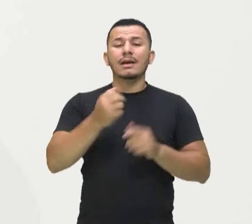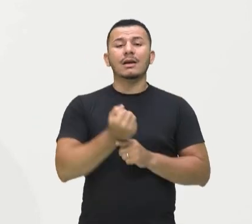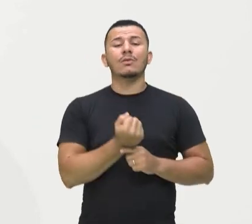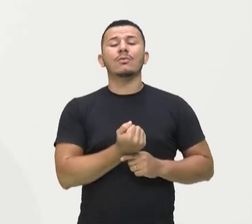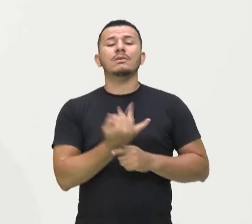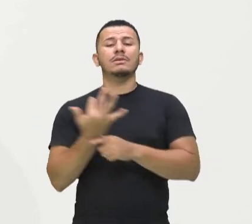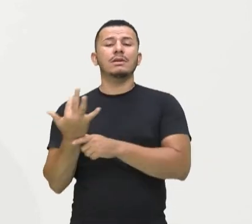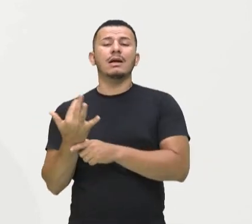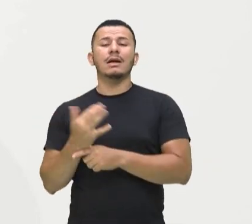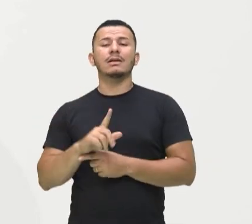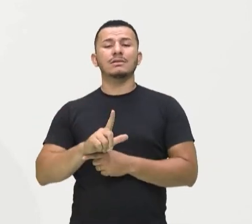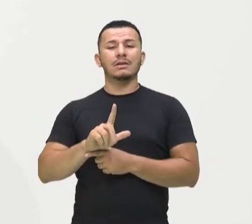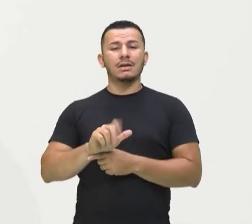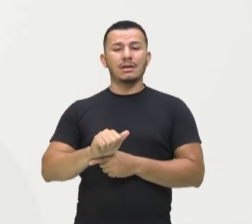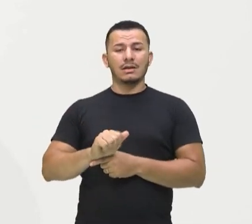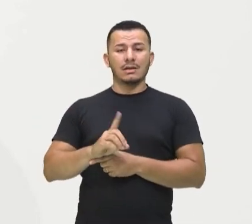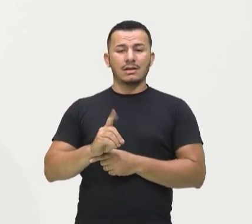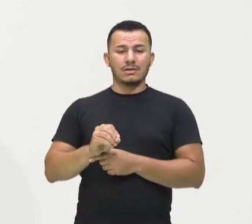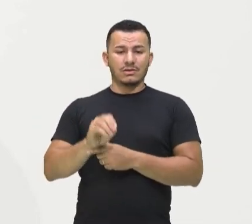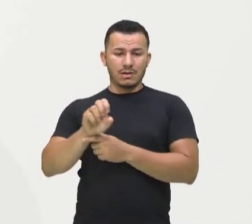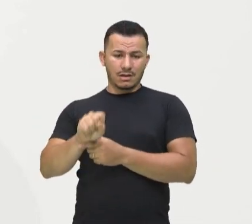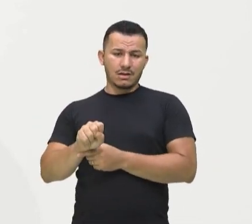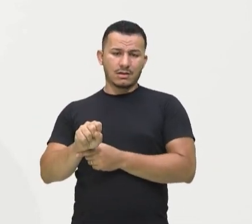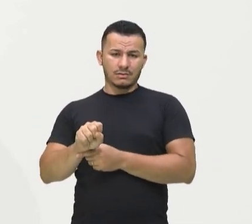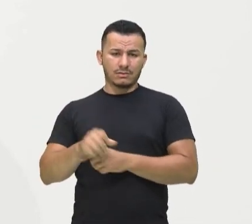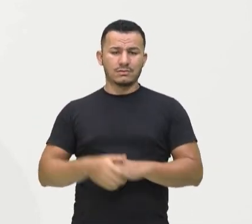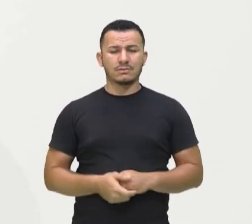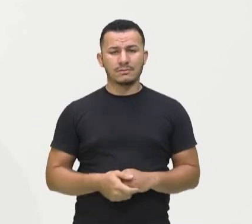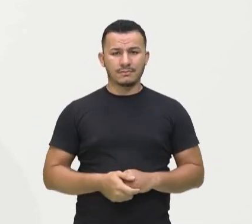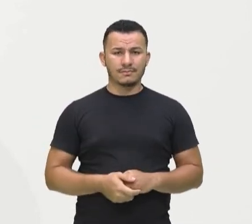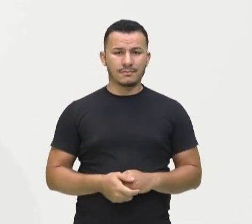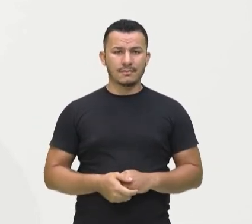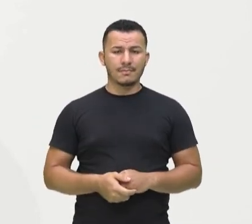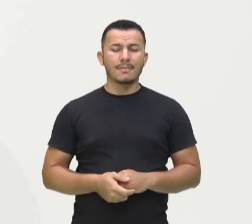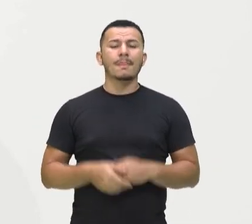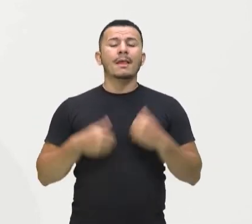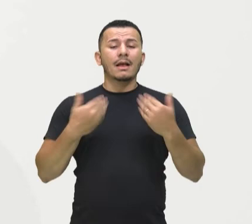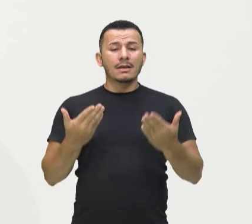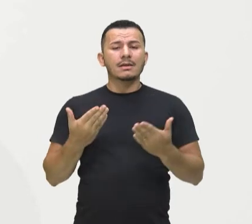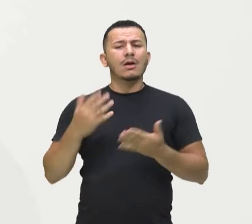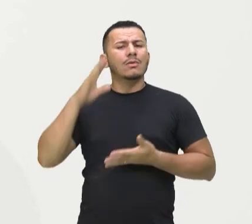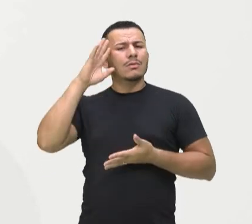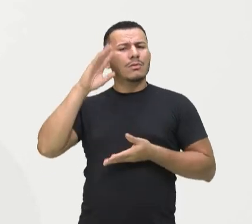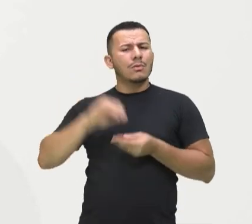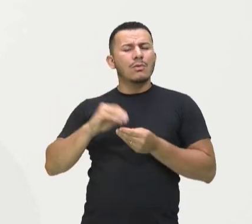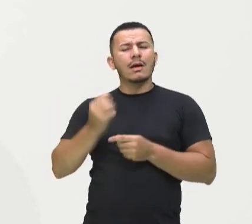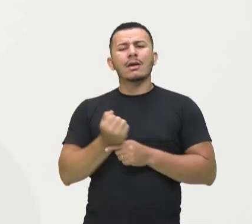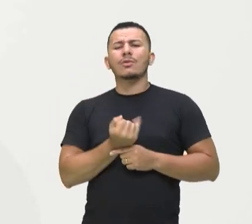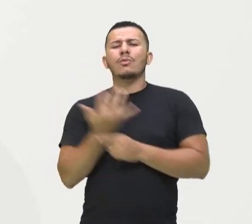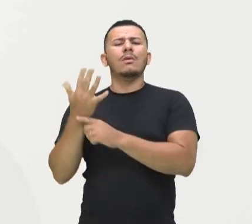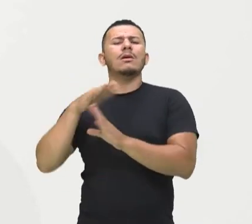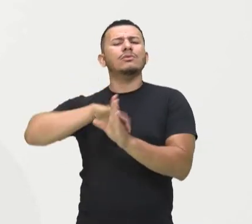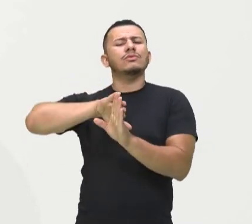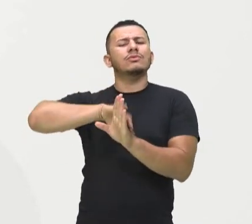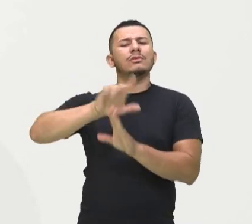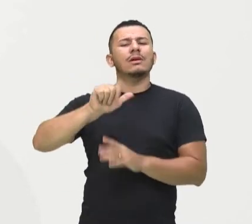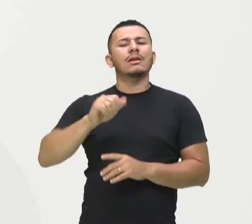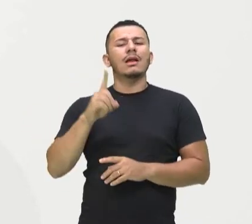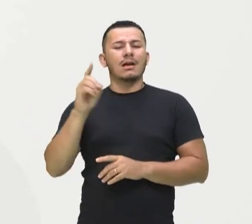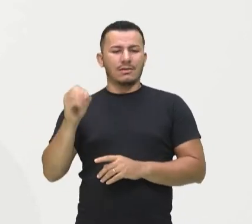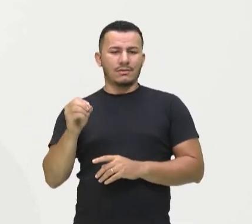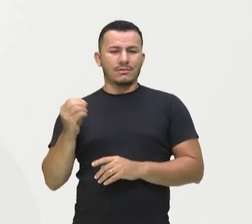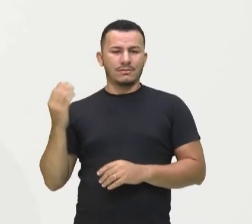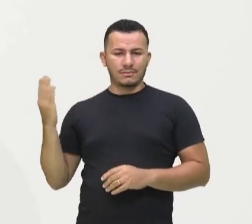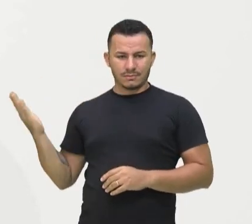quantidade, beleza? Feito isso, quanto é então, qual a quantidade de lado do nosso